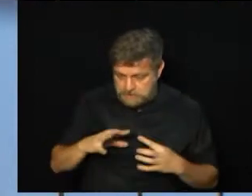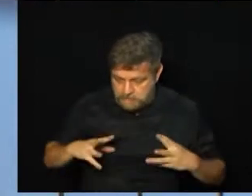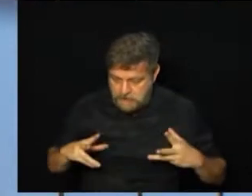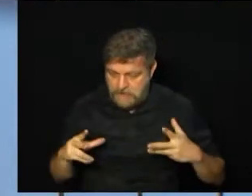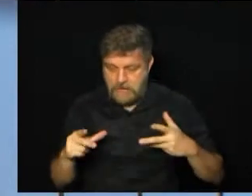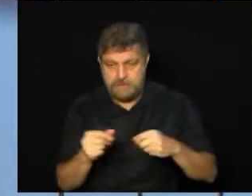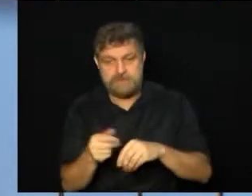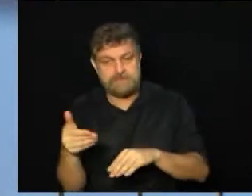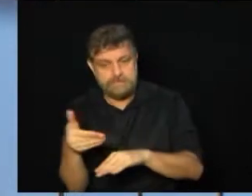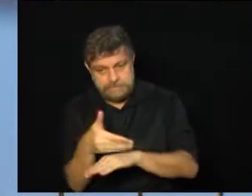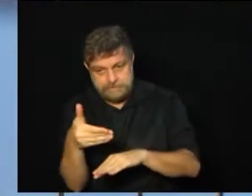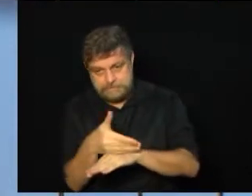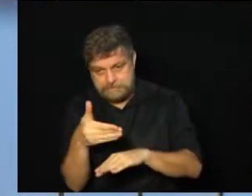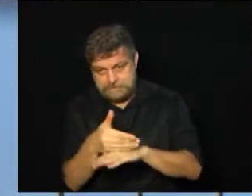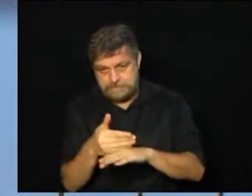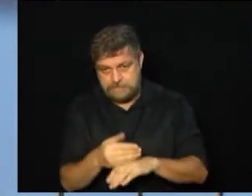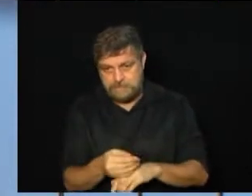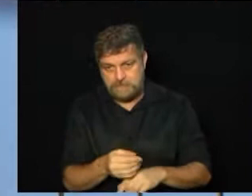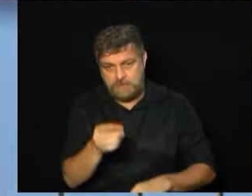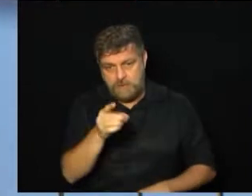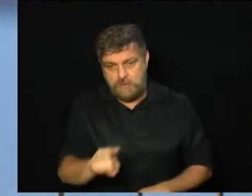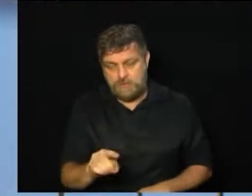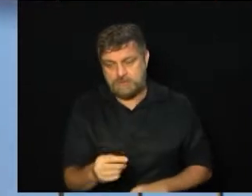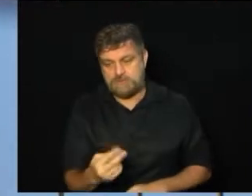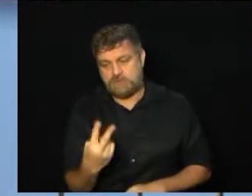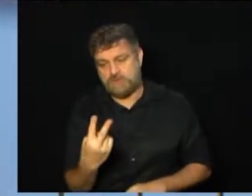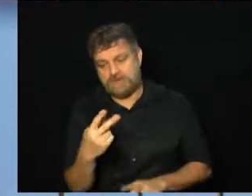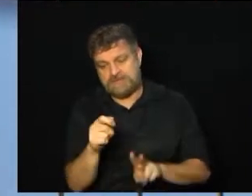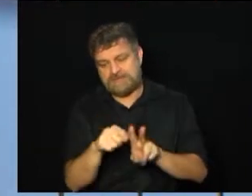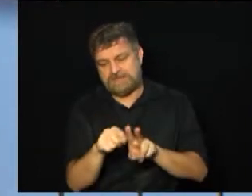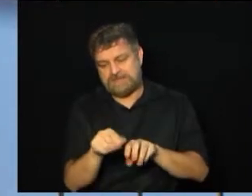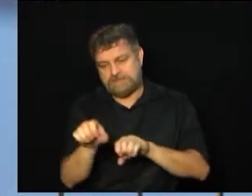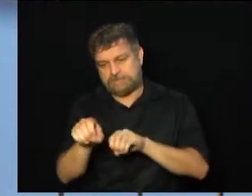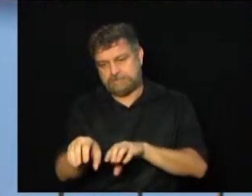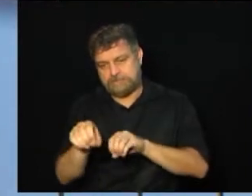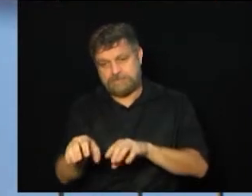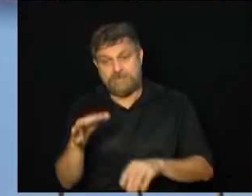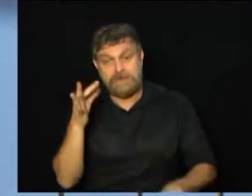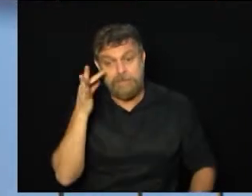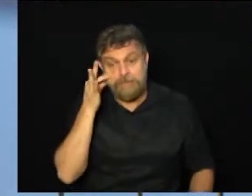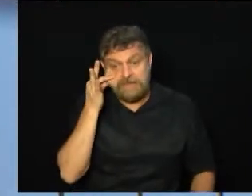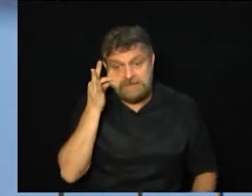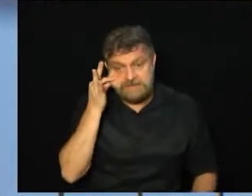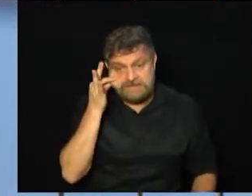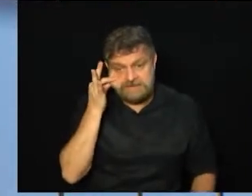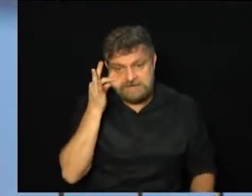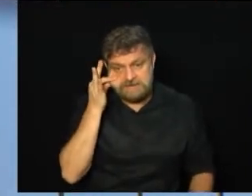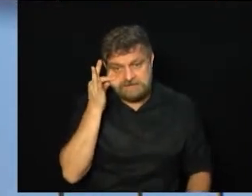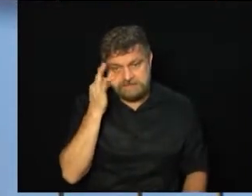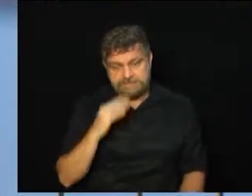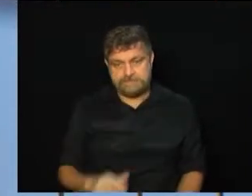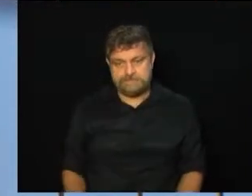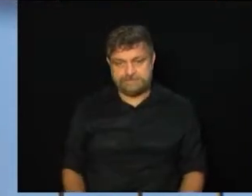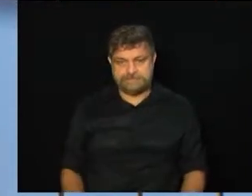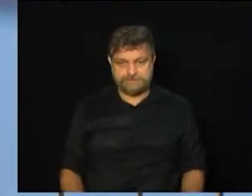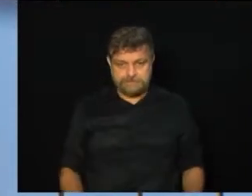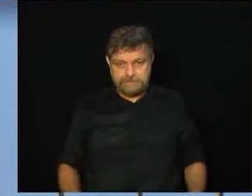a participar nesse último bimestre de aula das aulas presenciais. Até